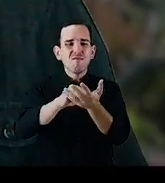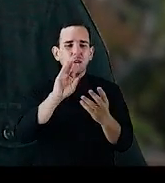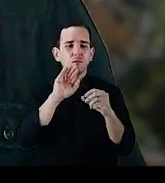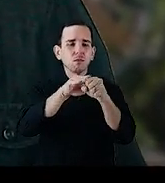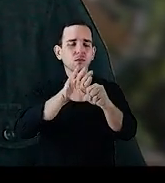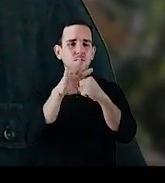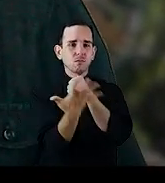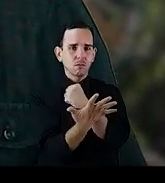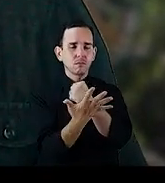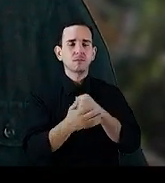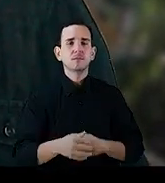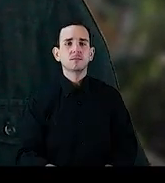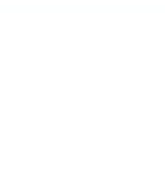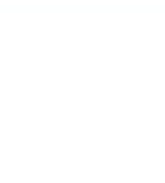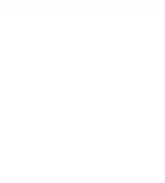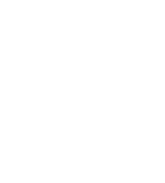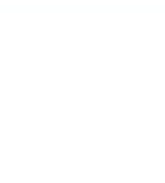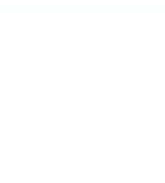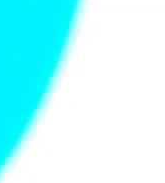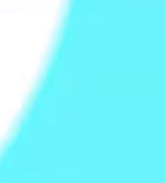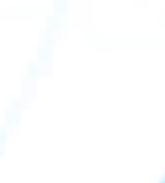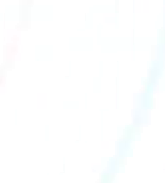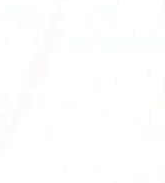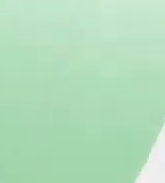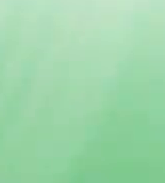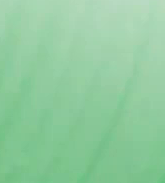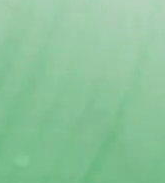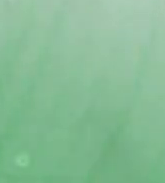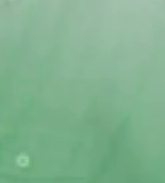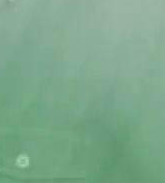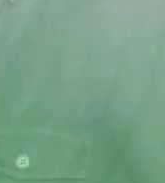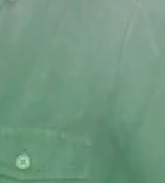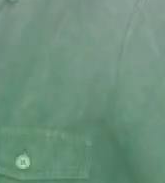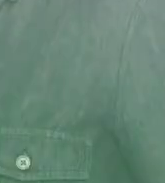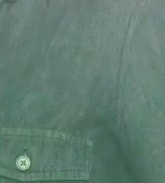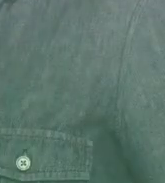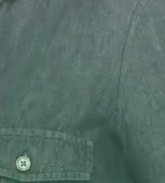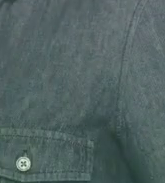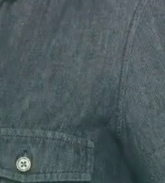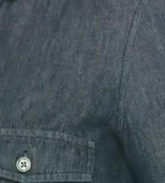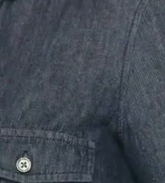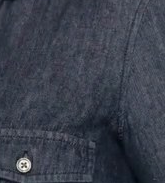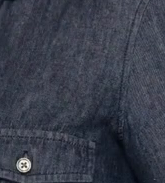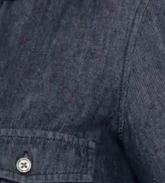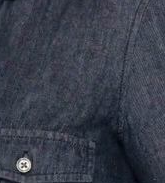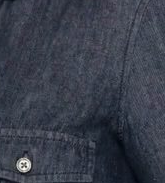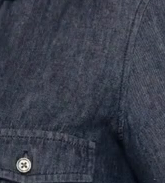mais afetadas pela pandemia. Eu apoio o Dagoberto.